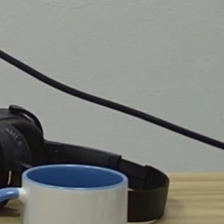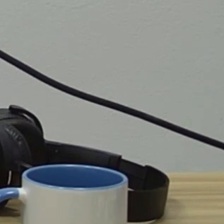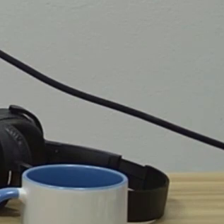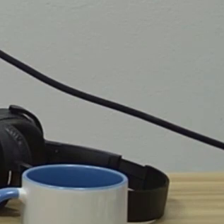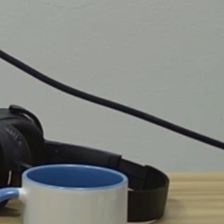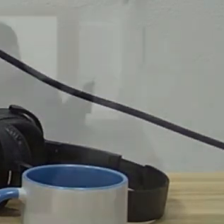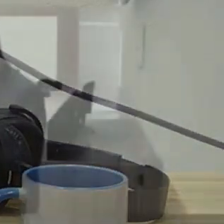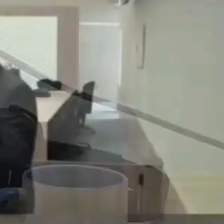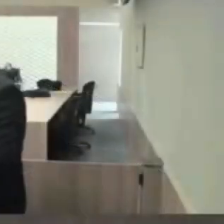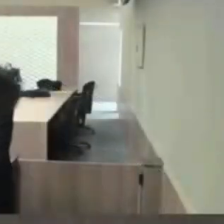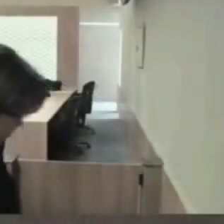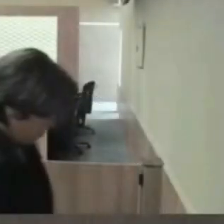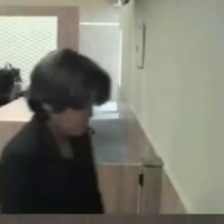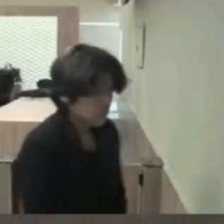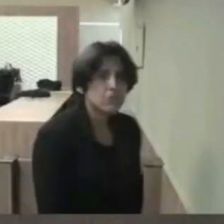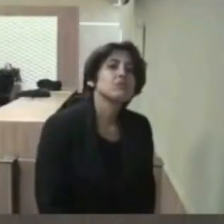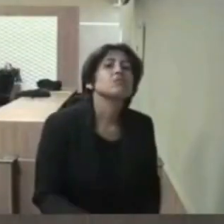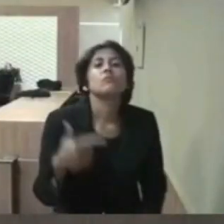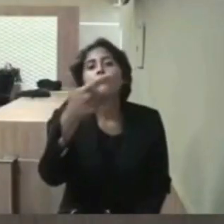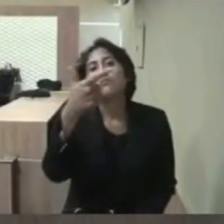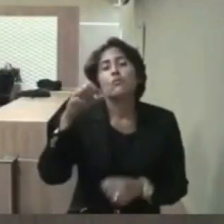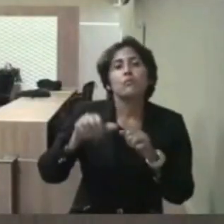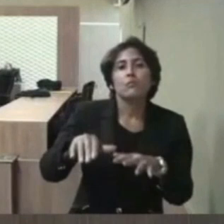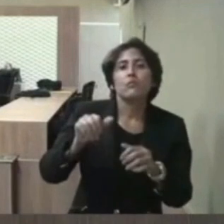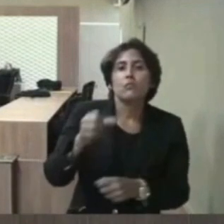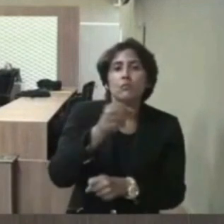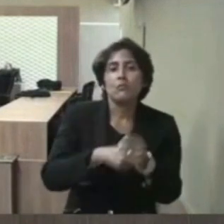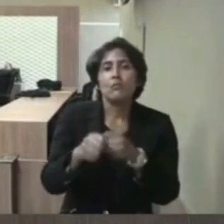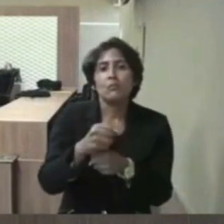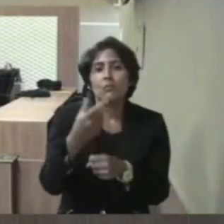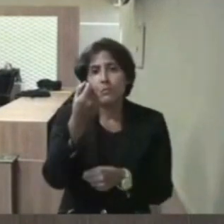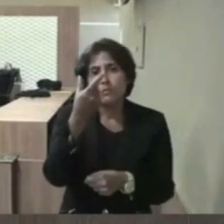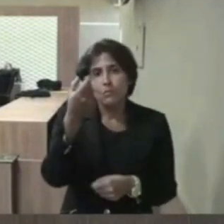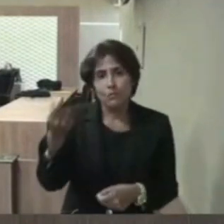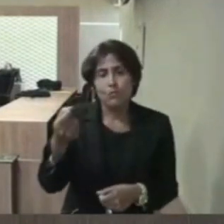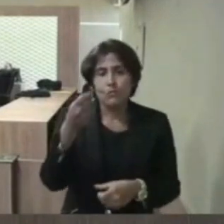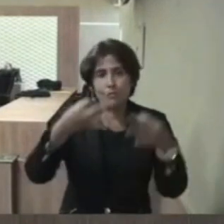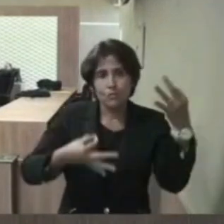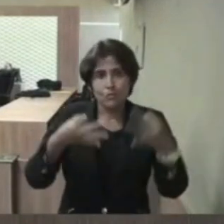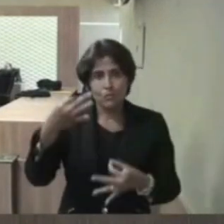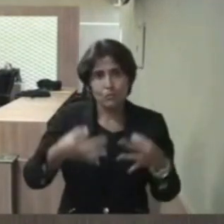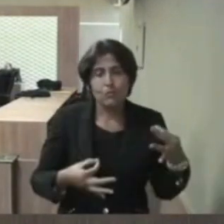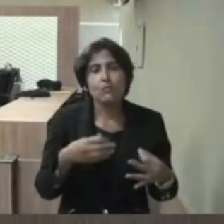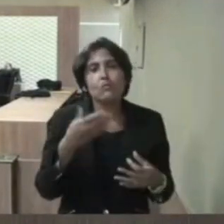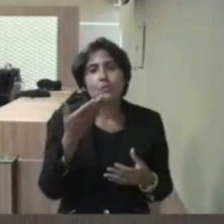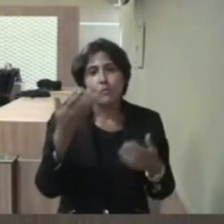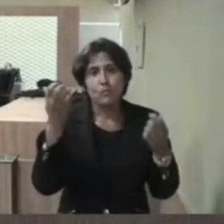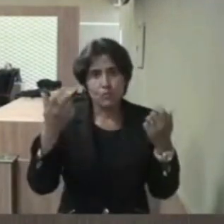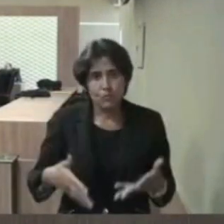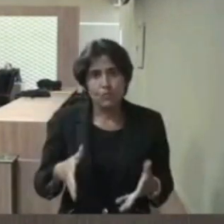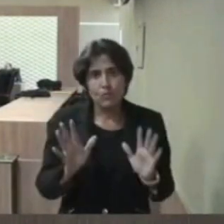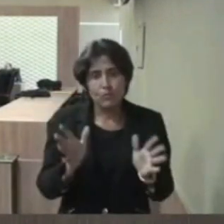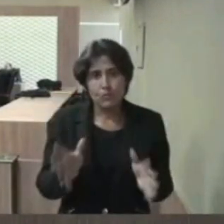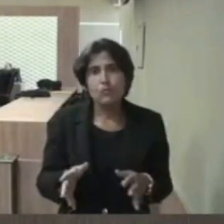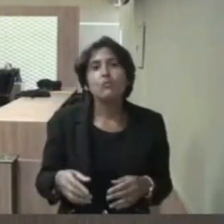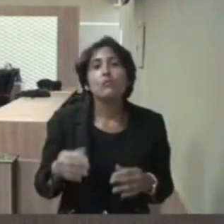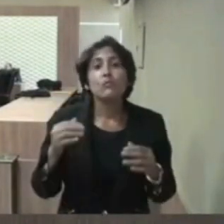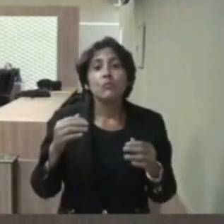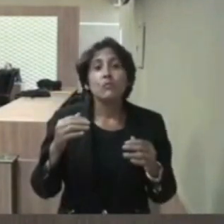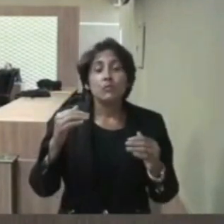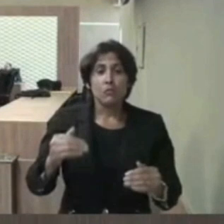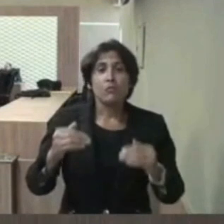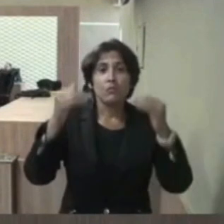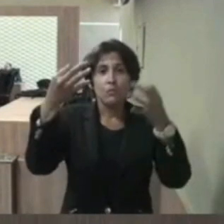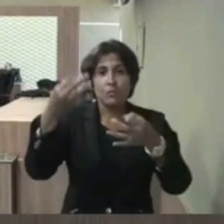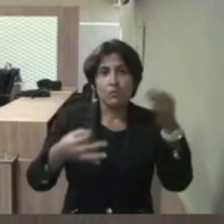Vamos ouvi-lo. Em 22 de setembro de 2020, no julgamento dos recursos ordinários mencionados, o Tribunal Superior Eleitoral mudou